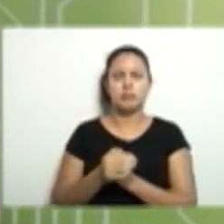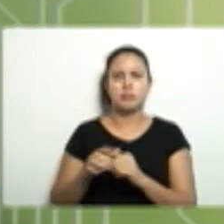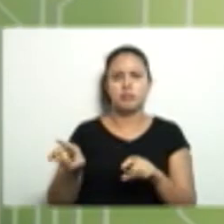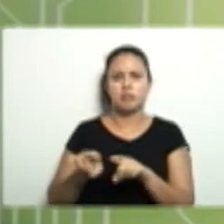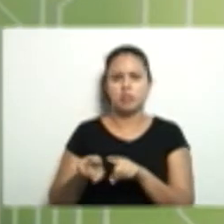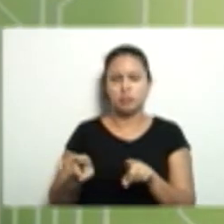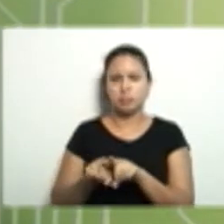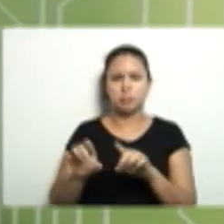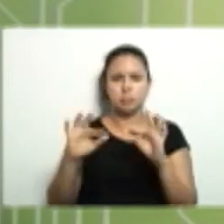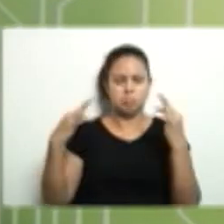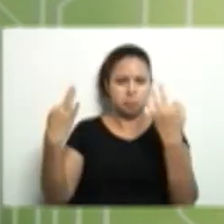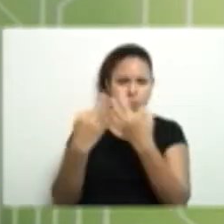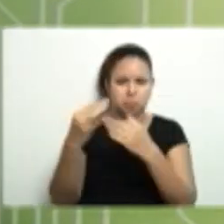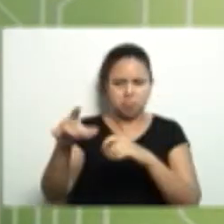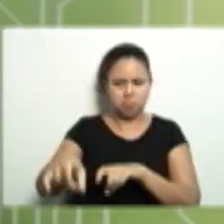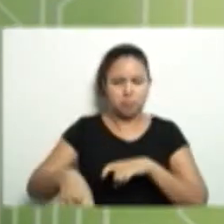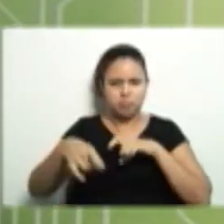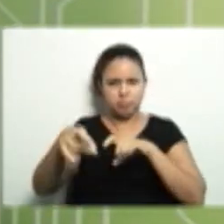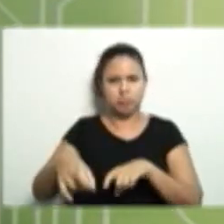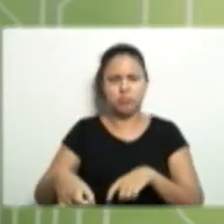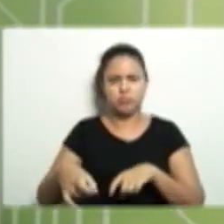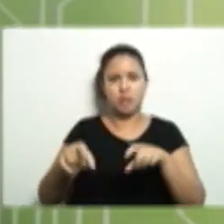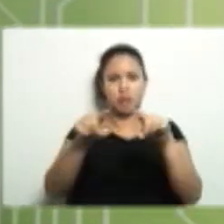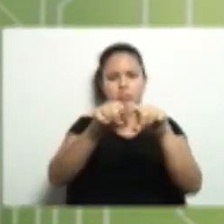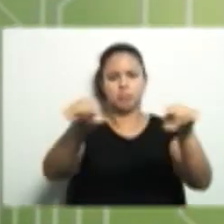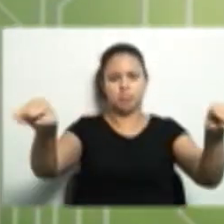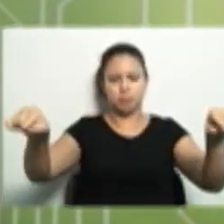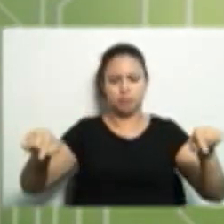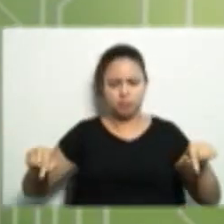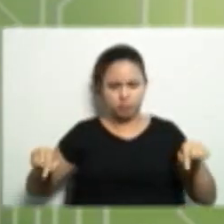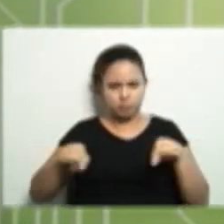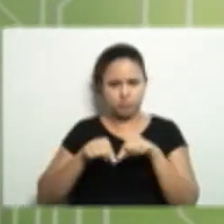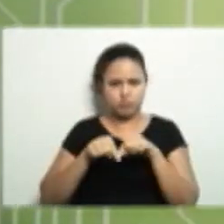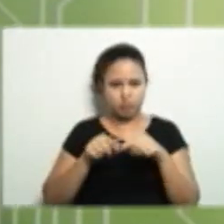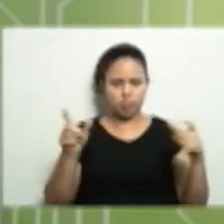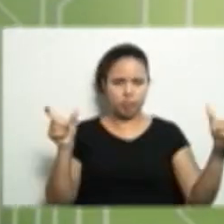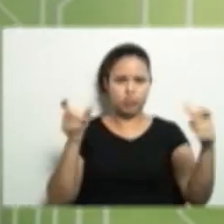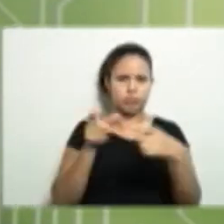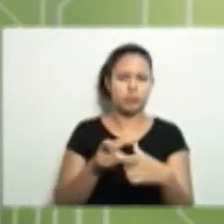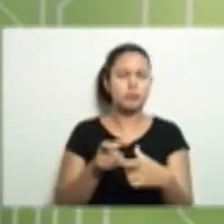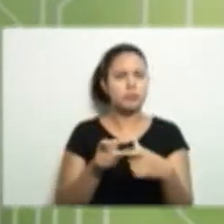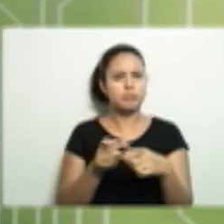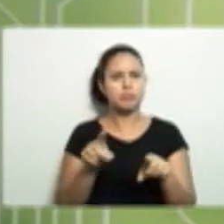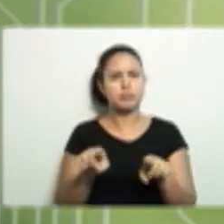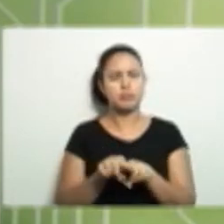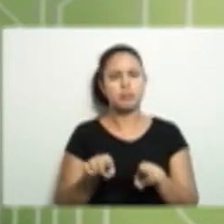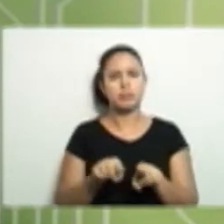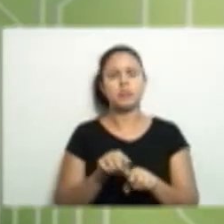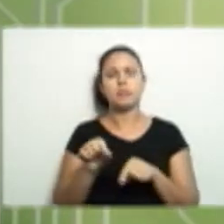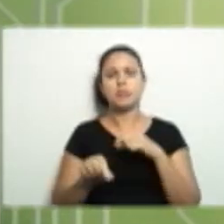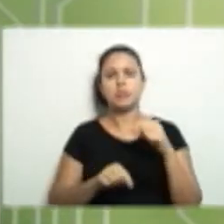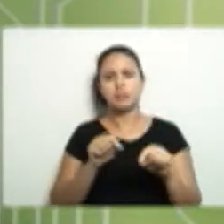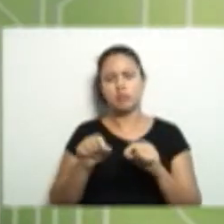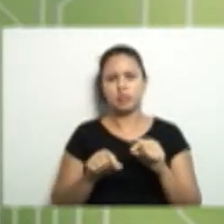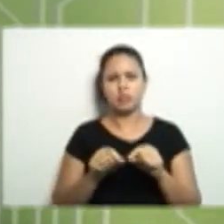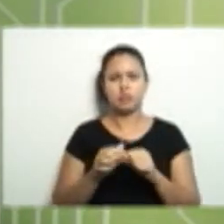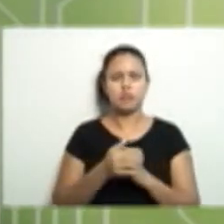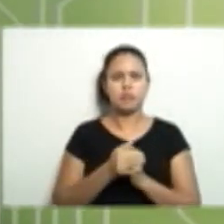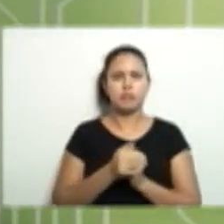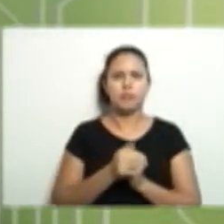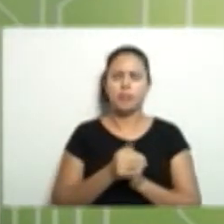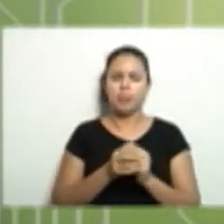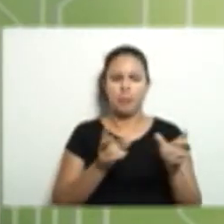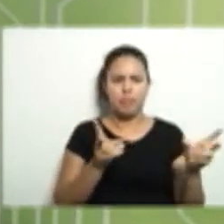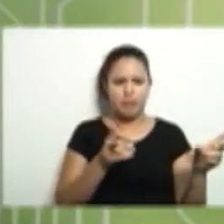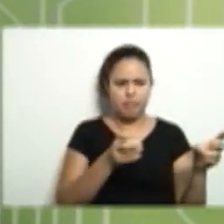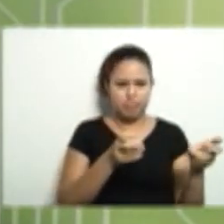em lotes rurais menores, então terrenos menores, e a gente está pensando também em uma coisa explorada com